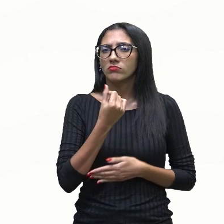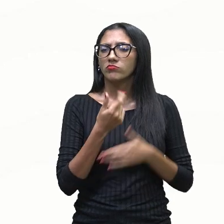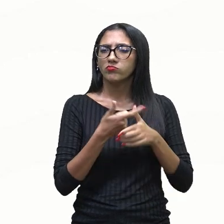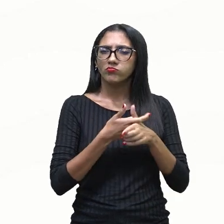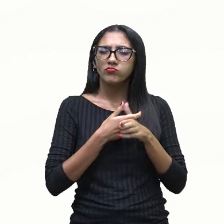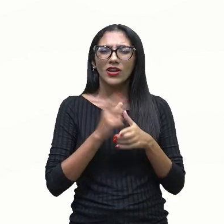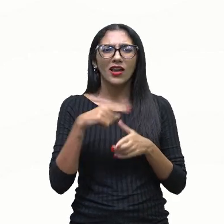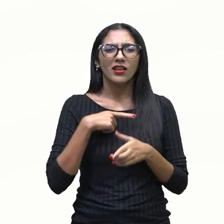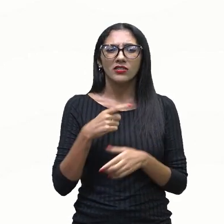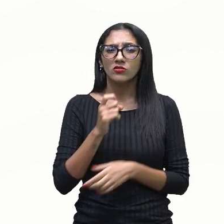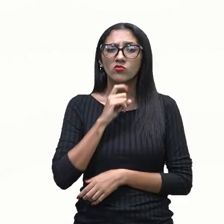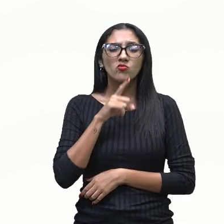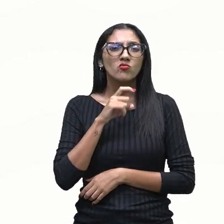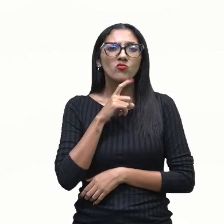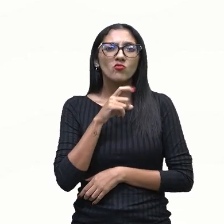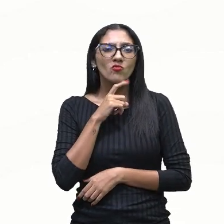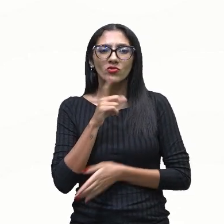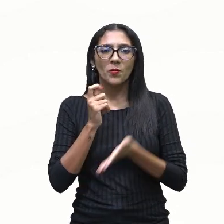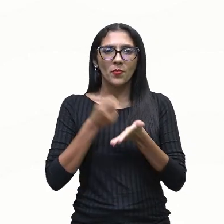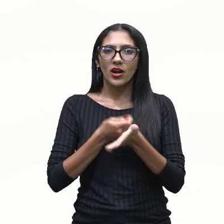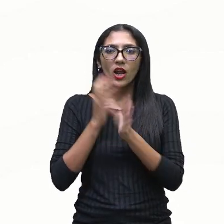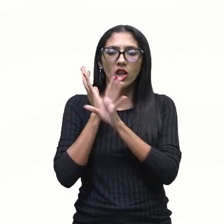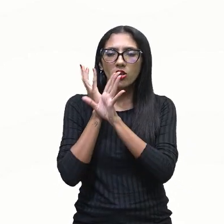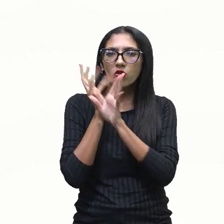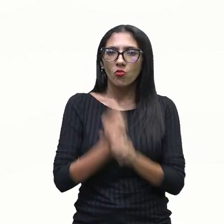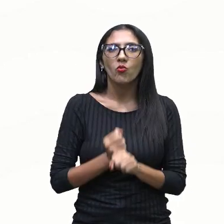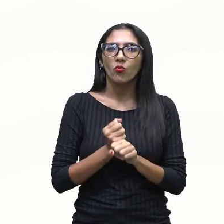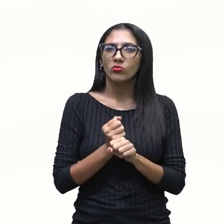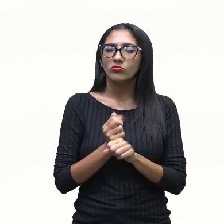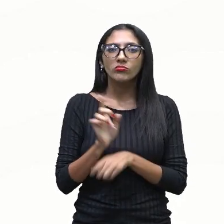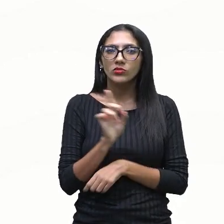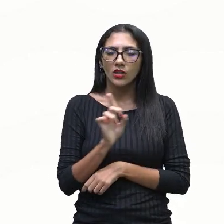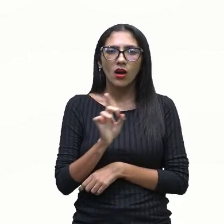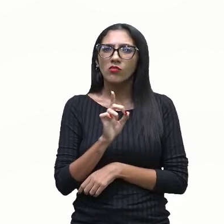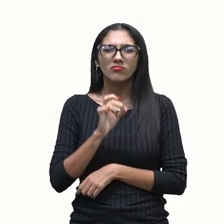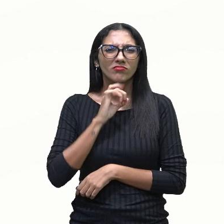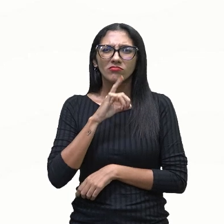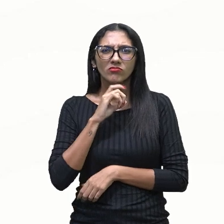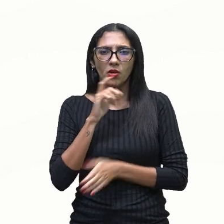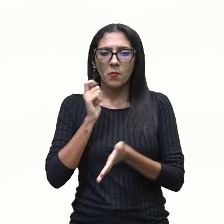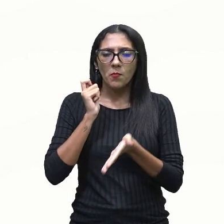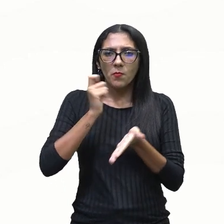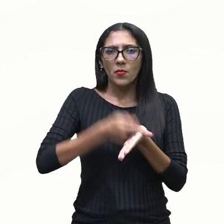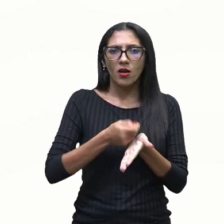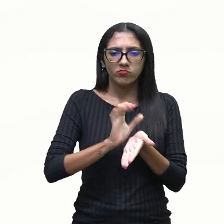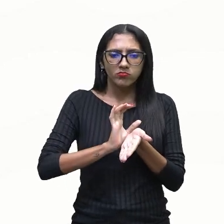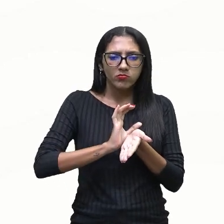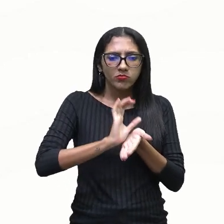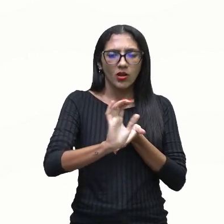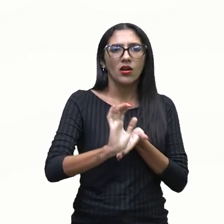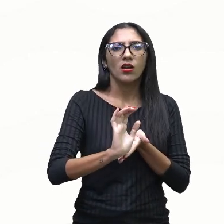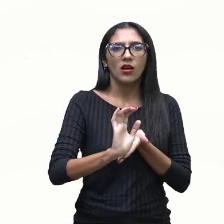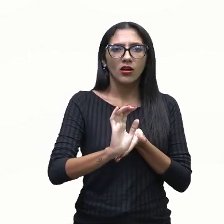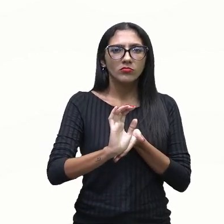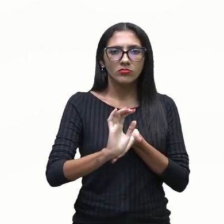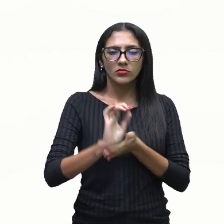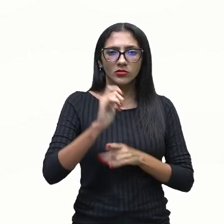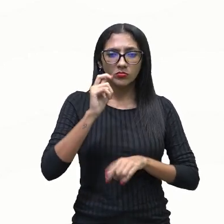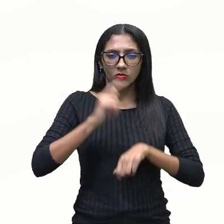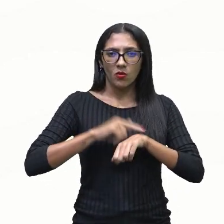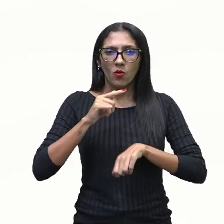não conseguiu pagar integralmente, ou seja, ele não vai conseguir pagar essa dívida por